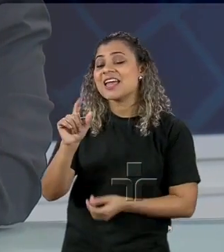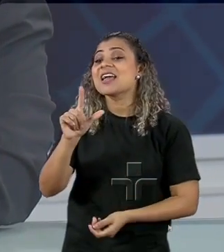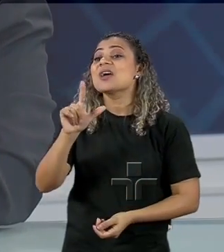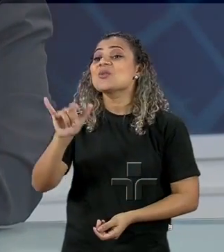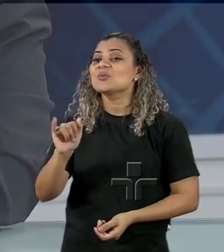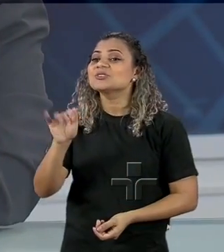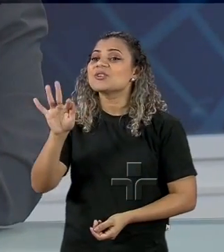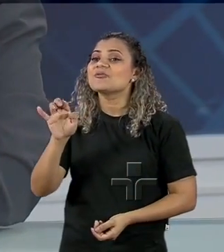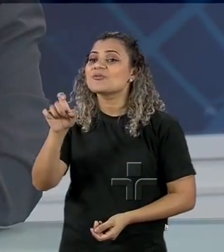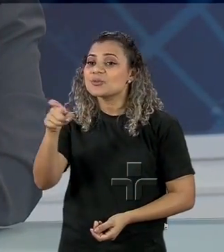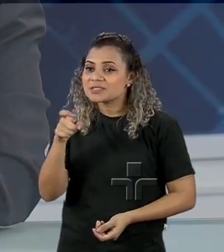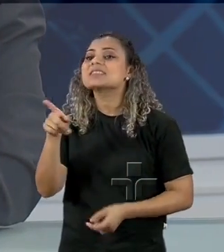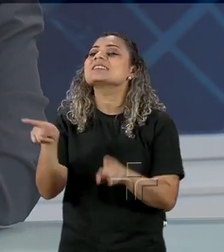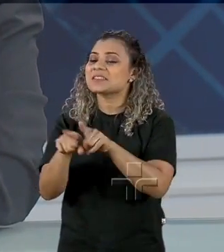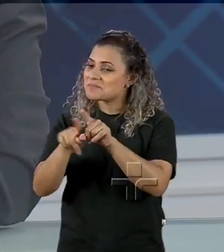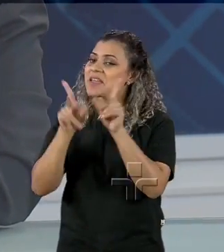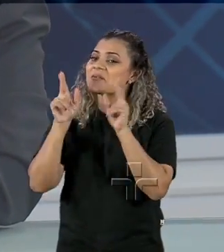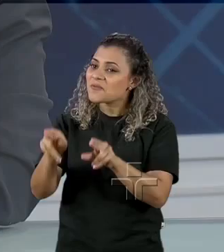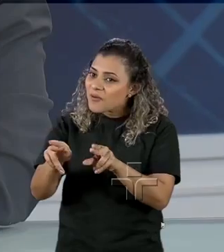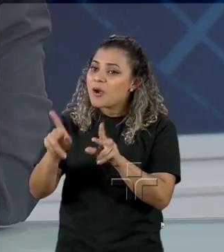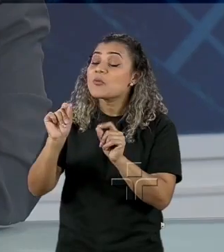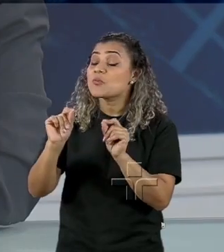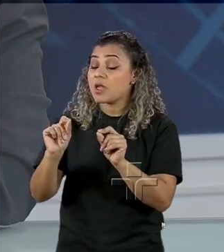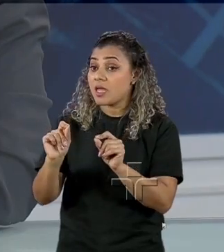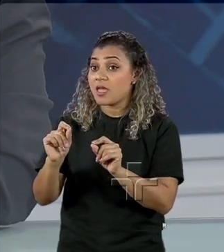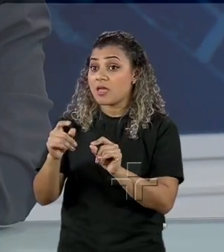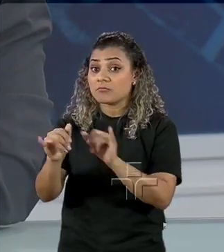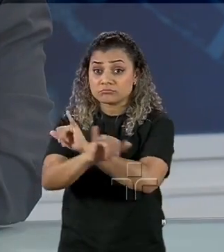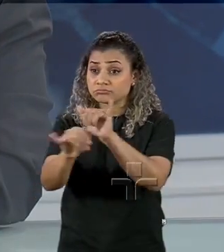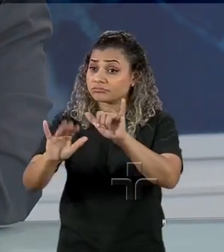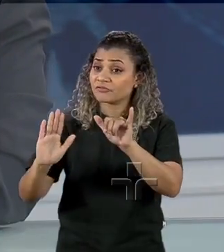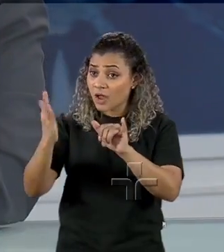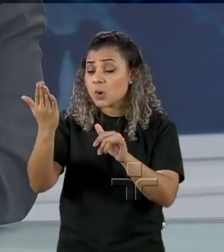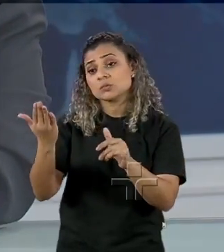até, naquilo que ele tem hoje como gestão, dizer. Mas a